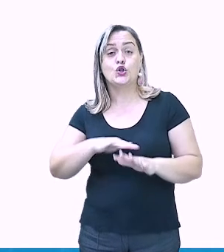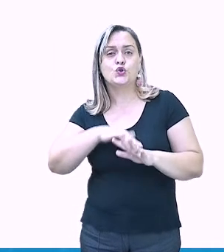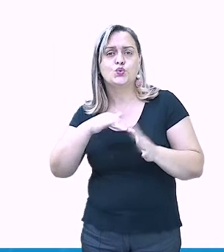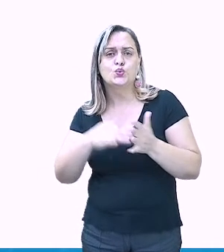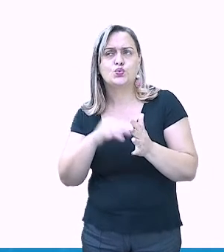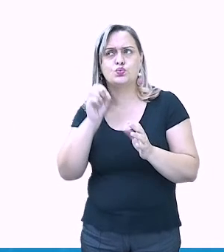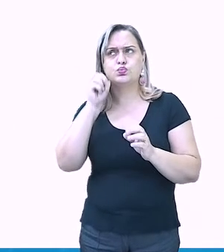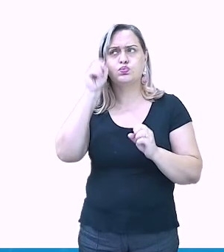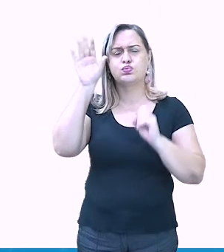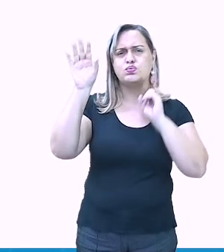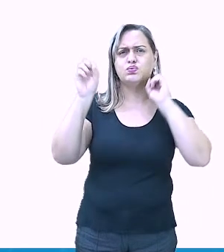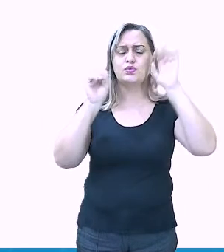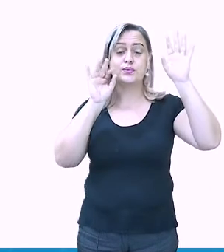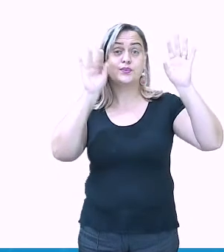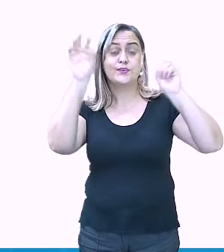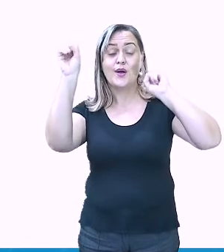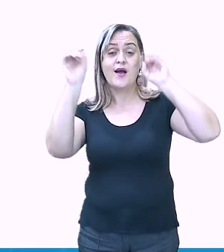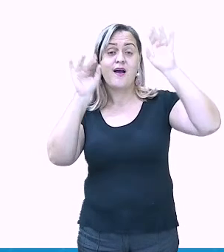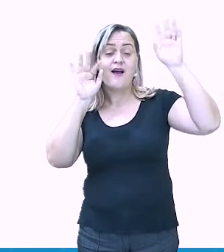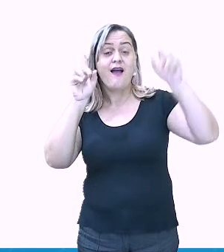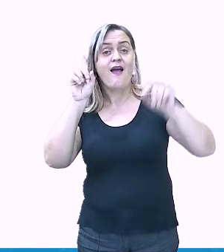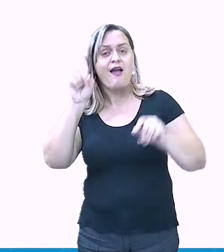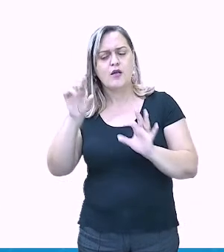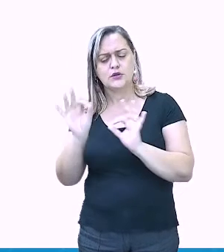Isso. Nós conseguimos